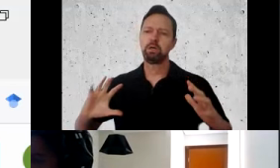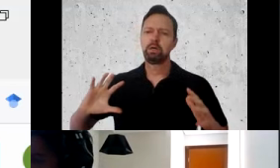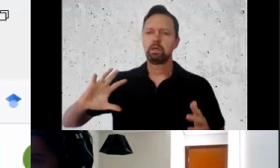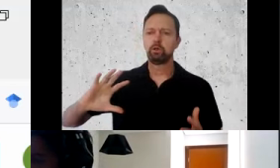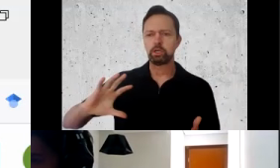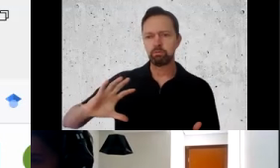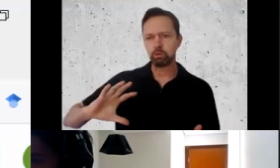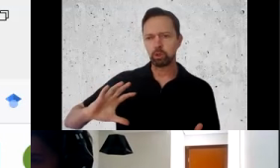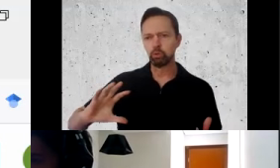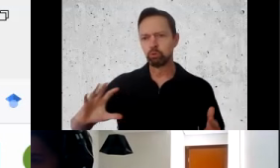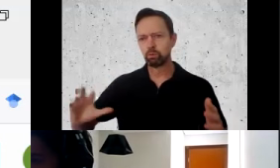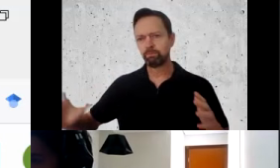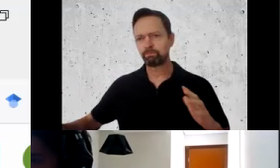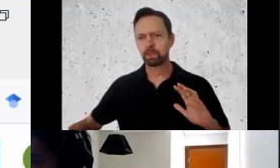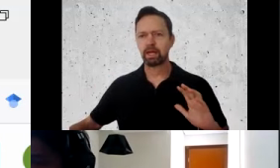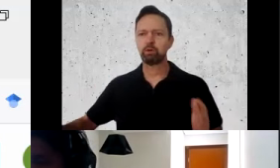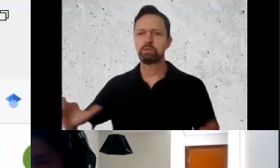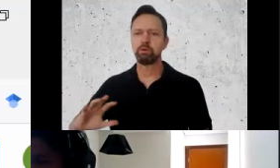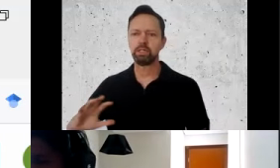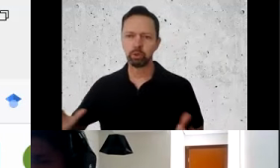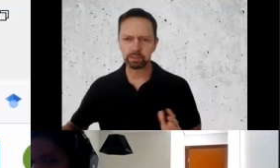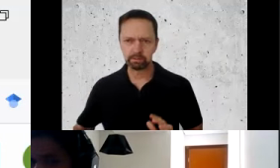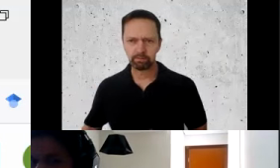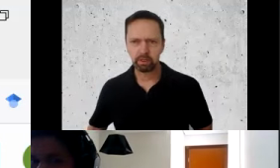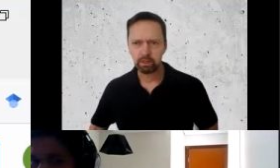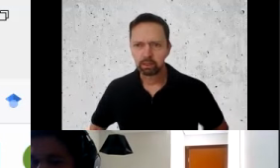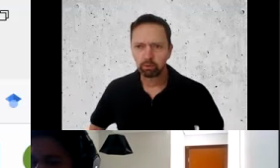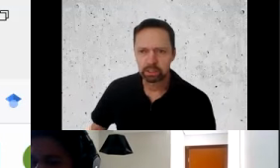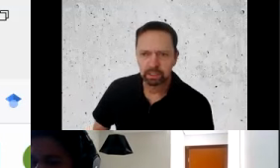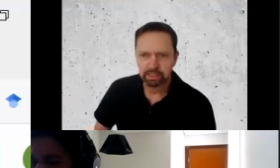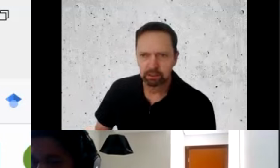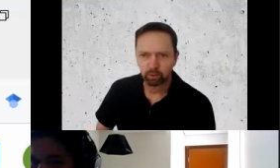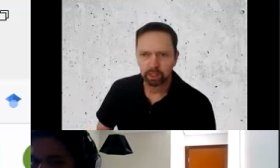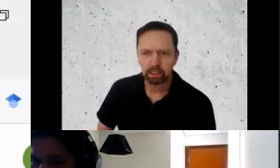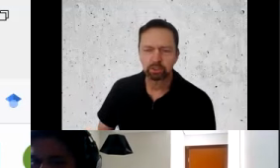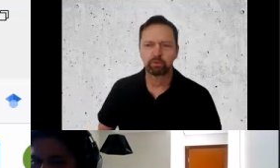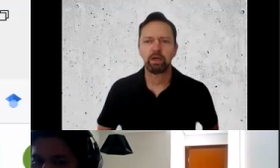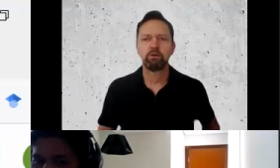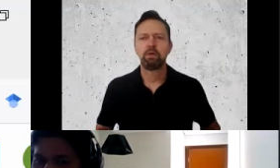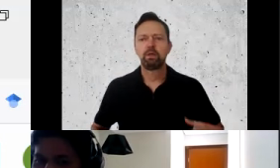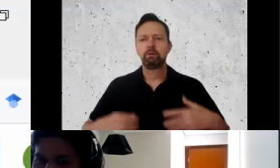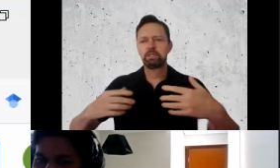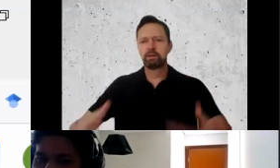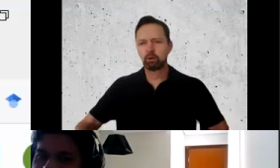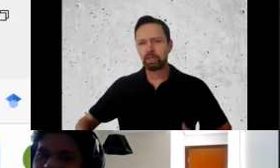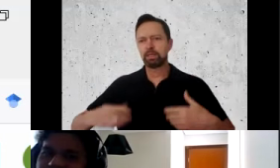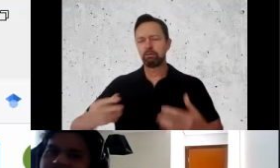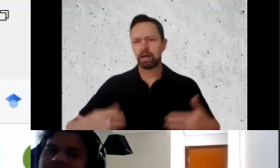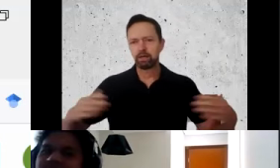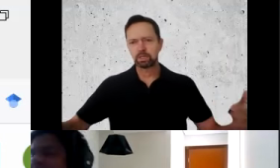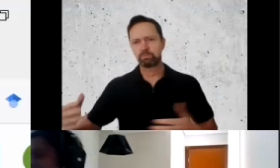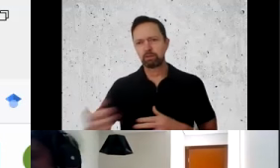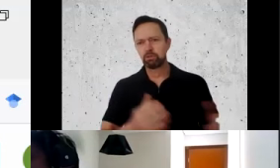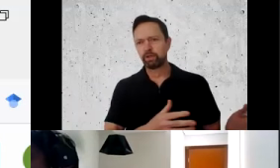de 2001 a 2012, quando eles lançaram Why Nations Fail, onde ele estava